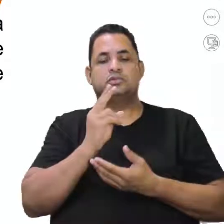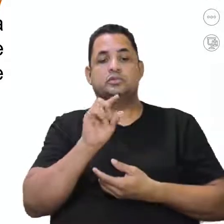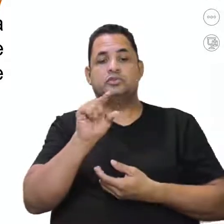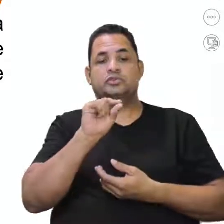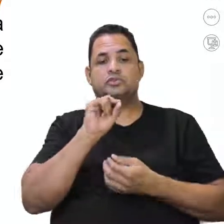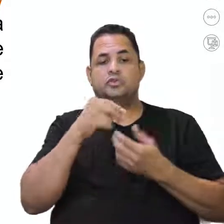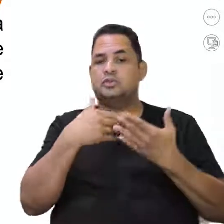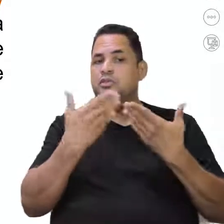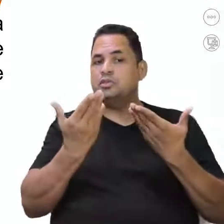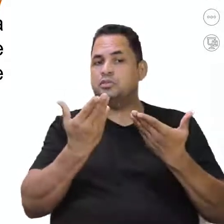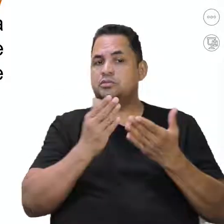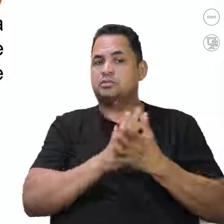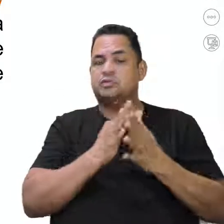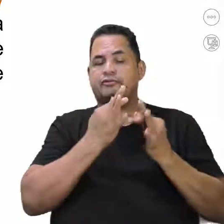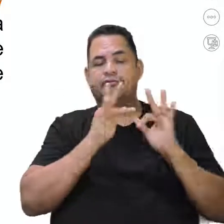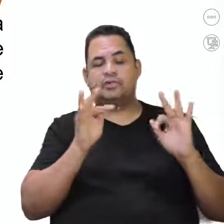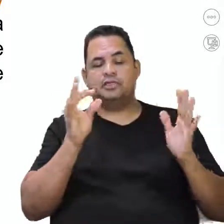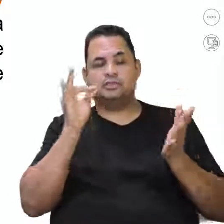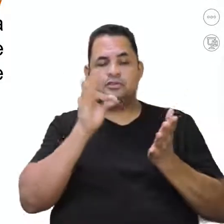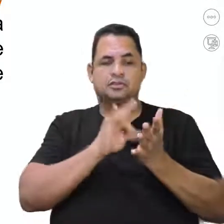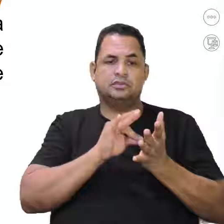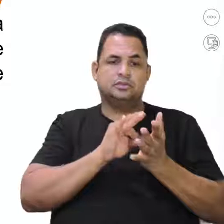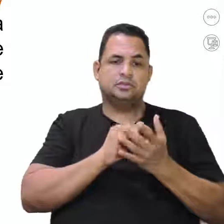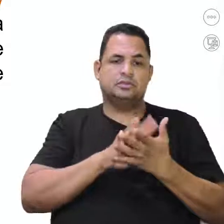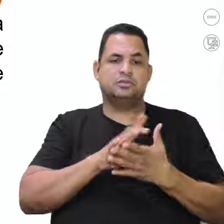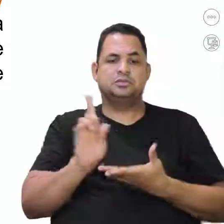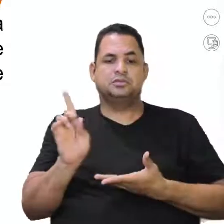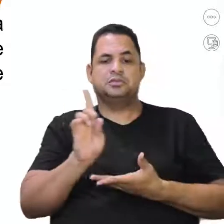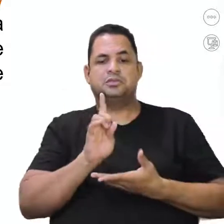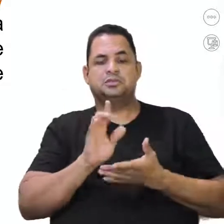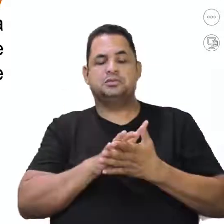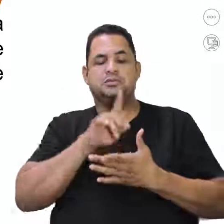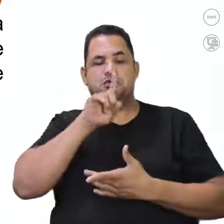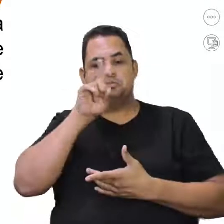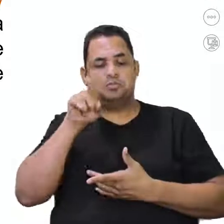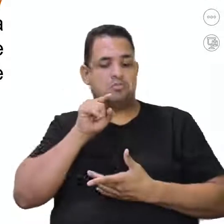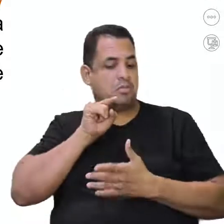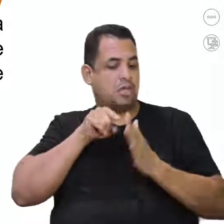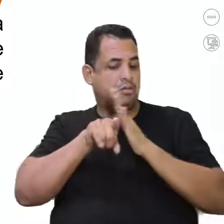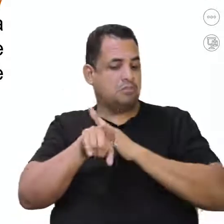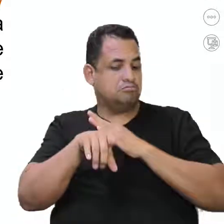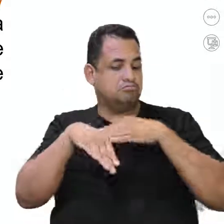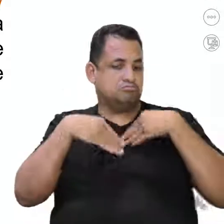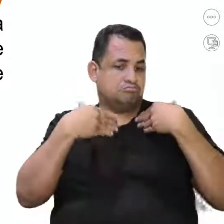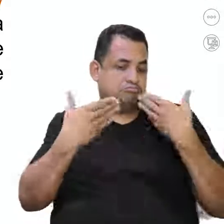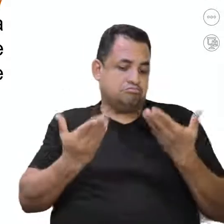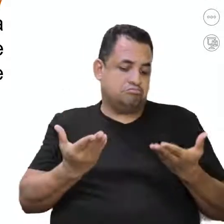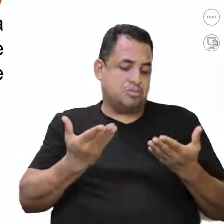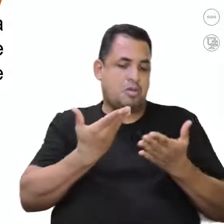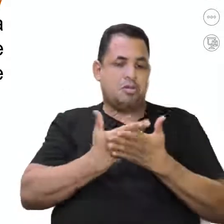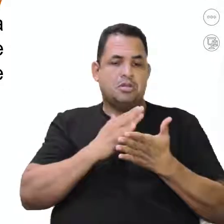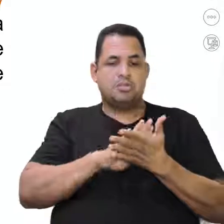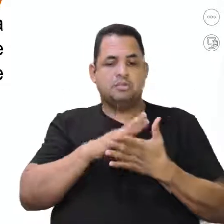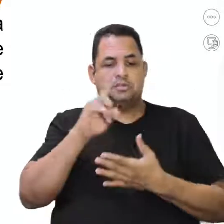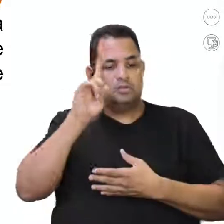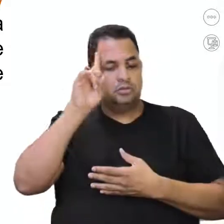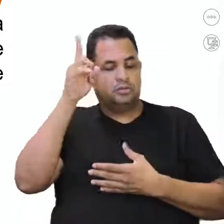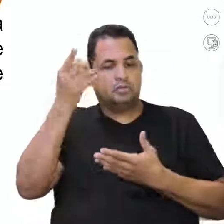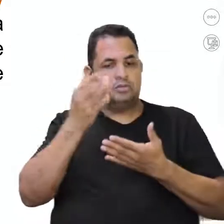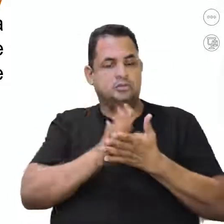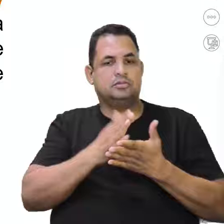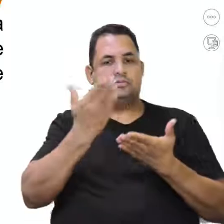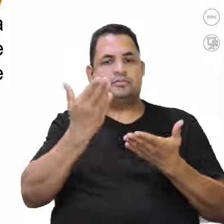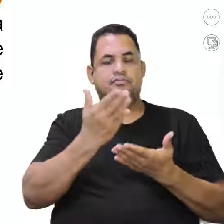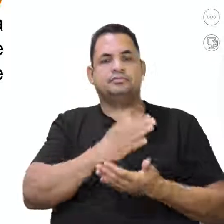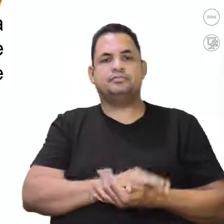as regras. Se são frases afirmativas, negativas, interrogativas, qual seria a tradução ideal para ficar